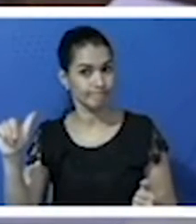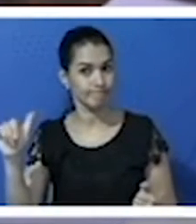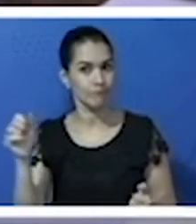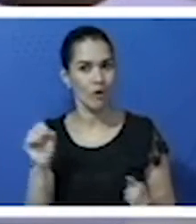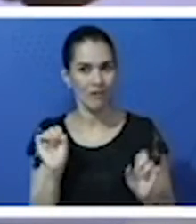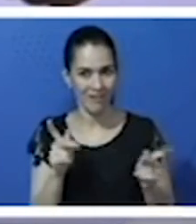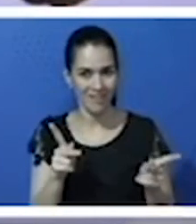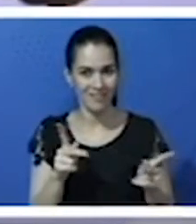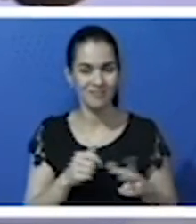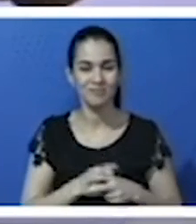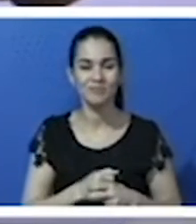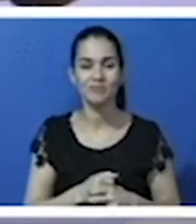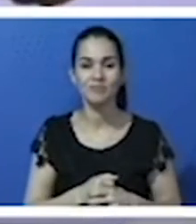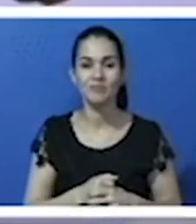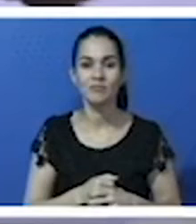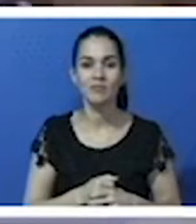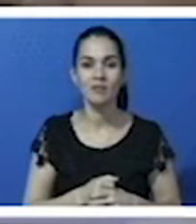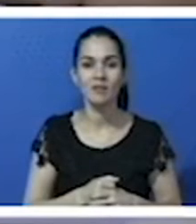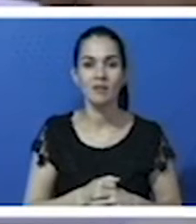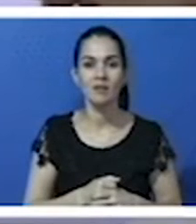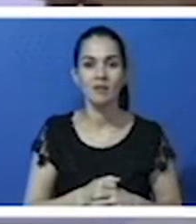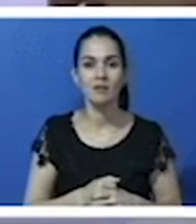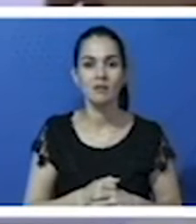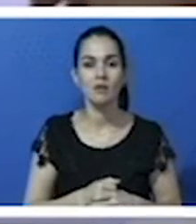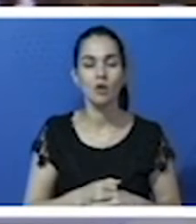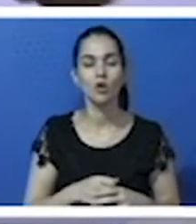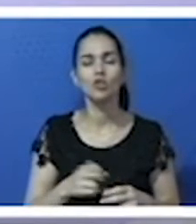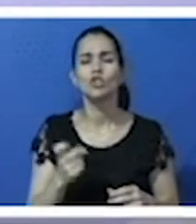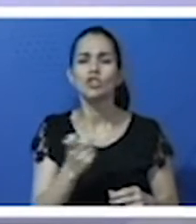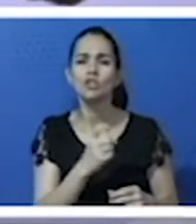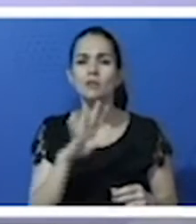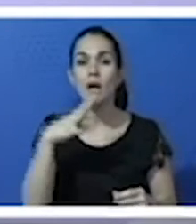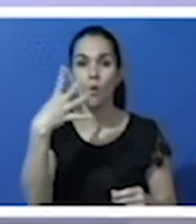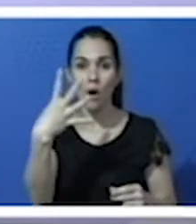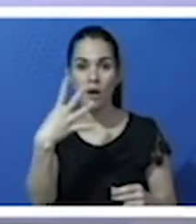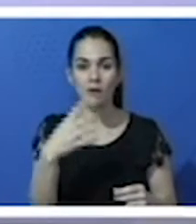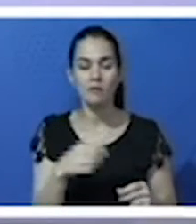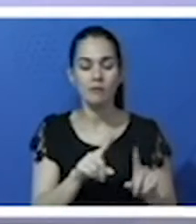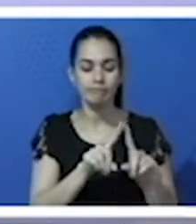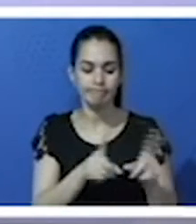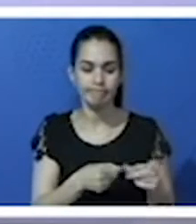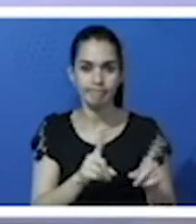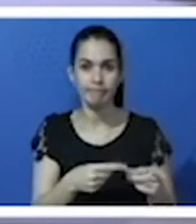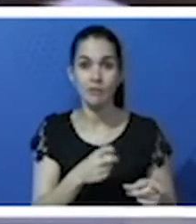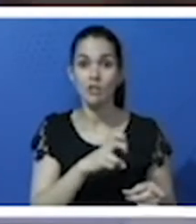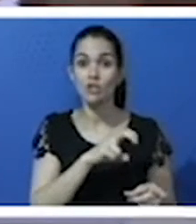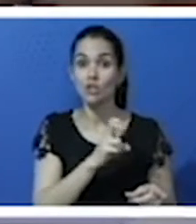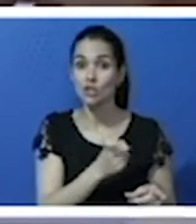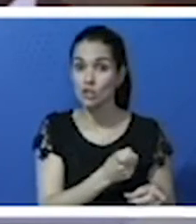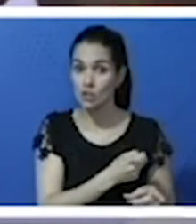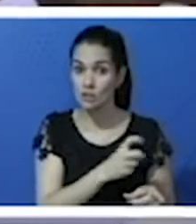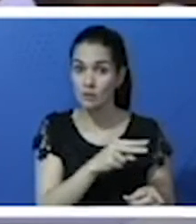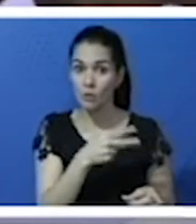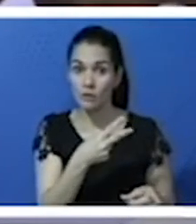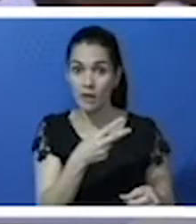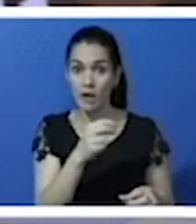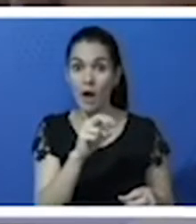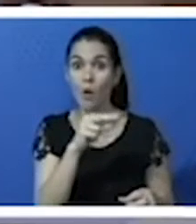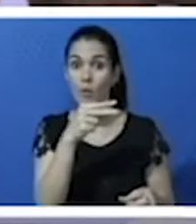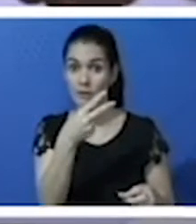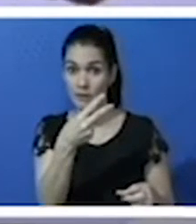Lembrando que o x à quarta é x ao quadrado elevado ao quadrado. Então, desse x à quarta aqui, eu só mexi essa parte